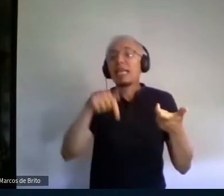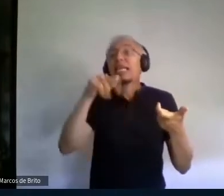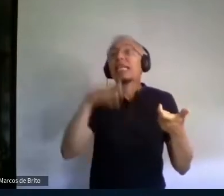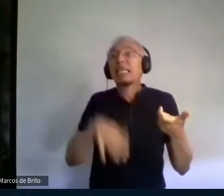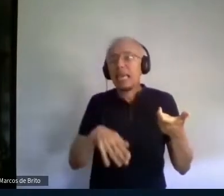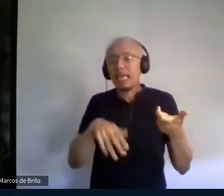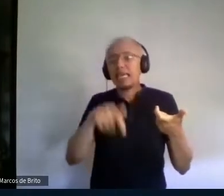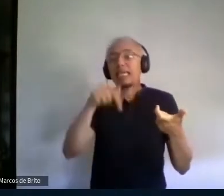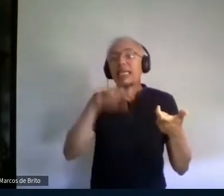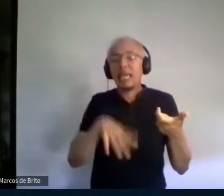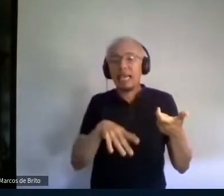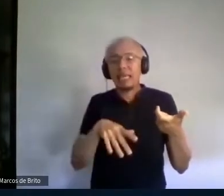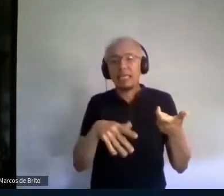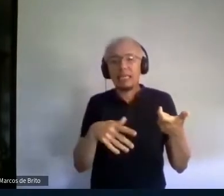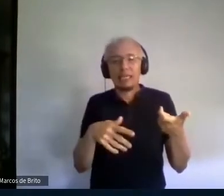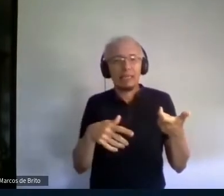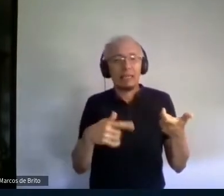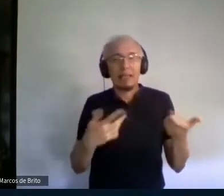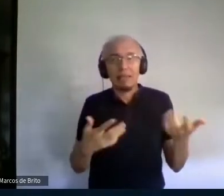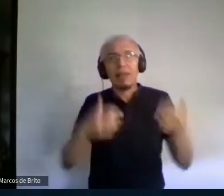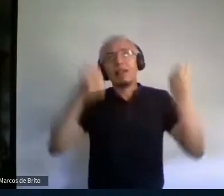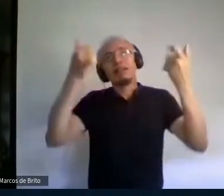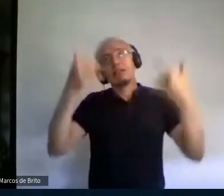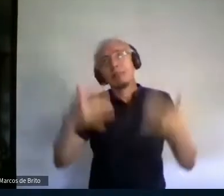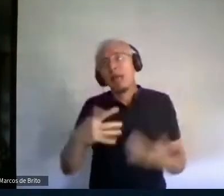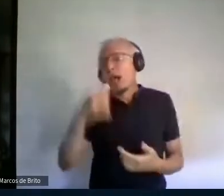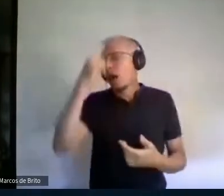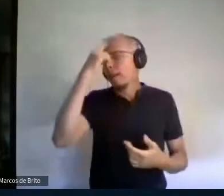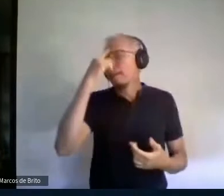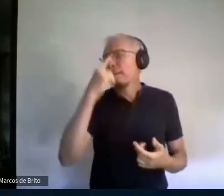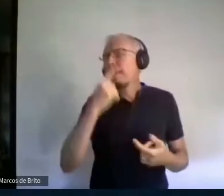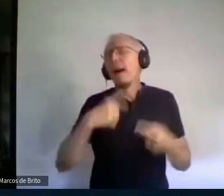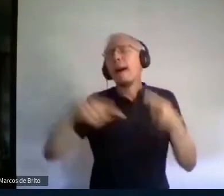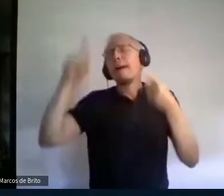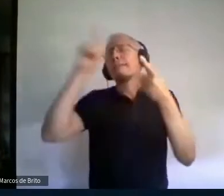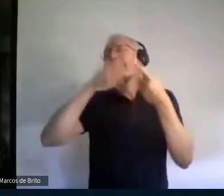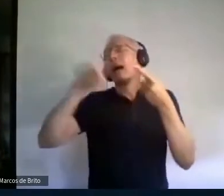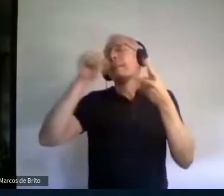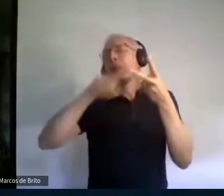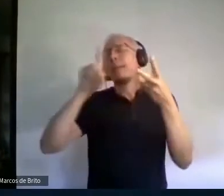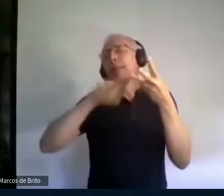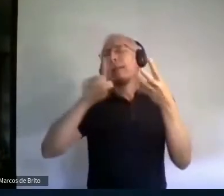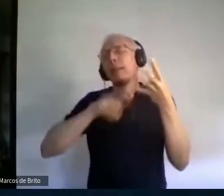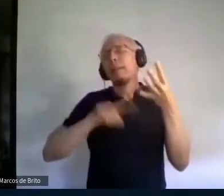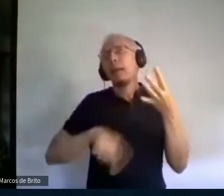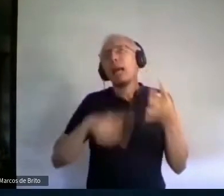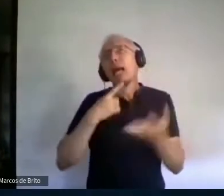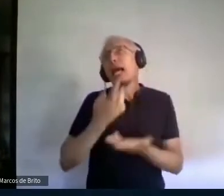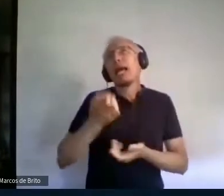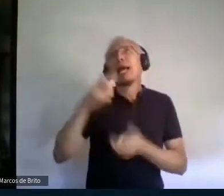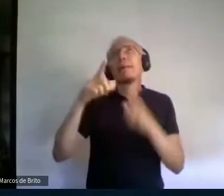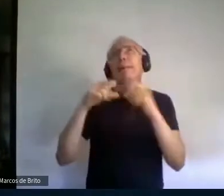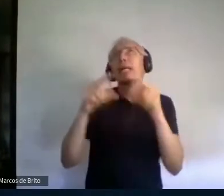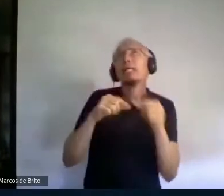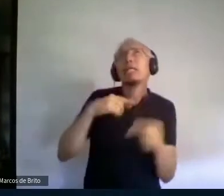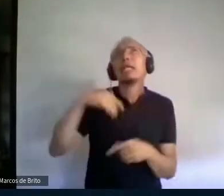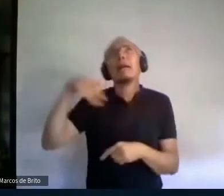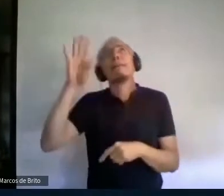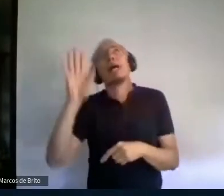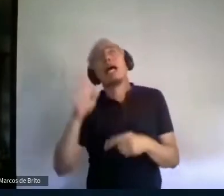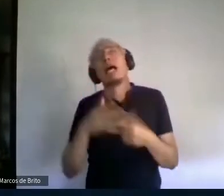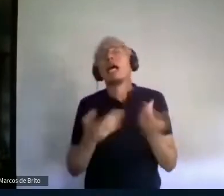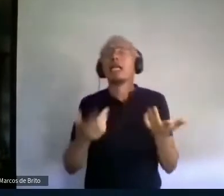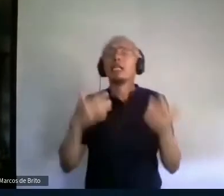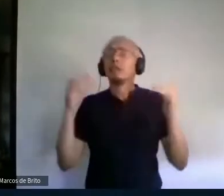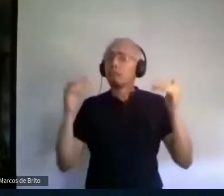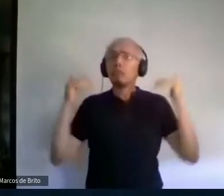é o profissional, eu tô falando, nossa, ela vai dizer, o profissional intérprete educacional em Brasília, ele é majoritariamente com